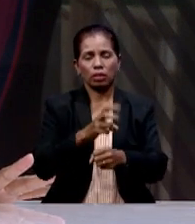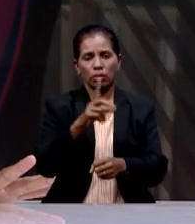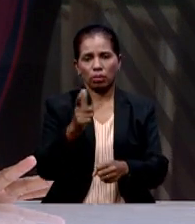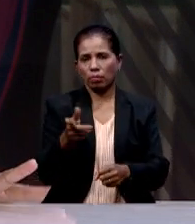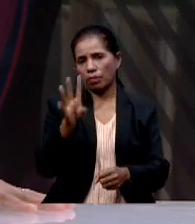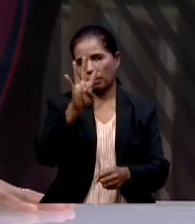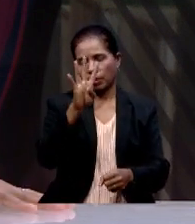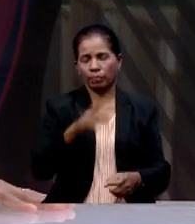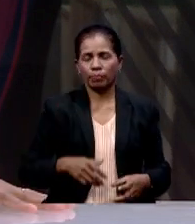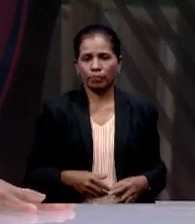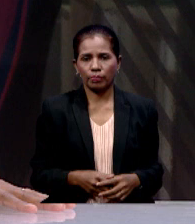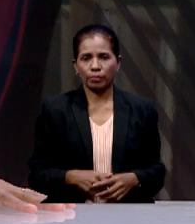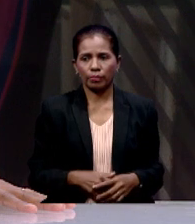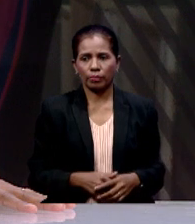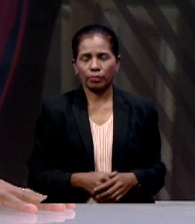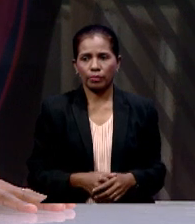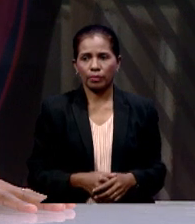resenghat.